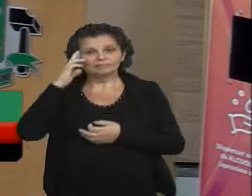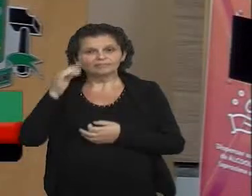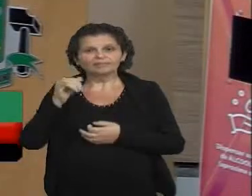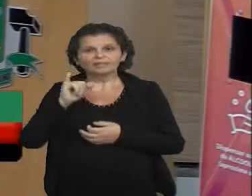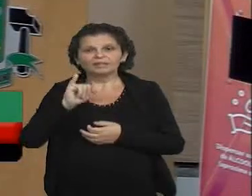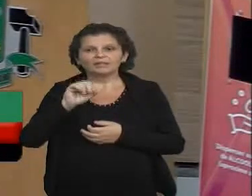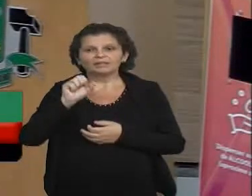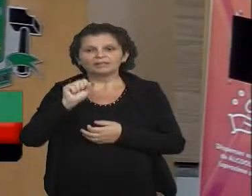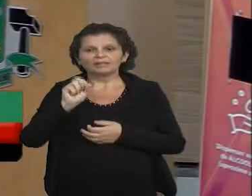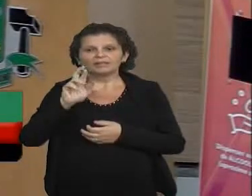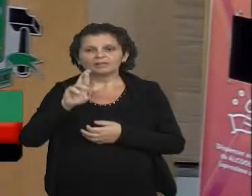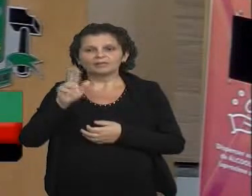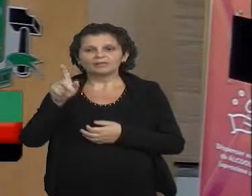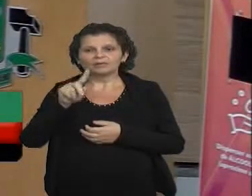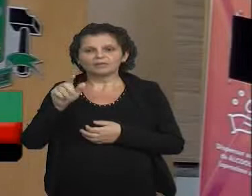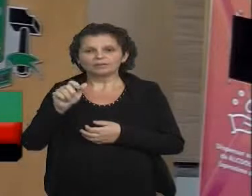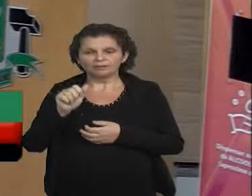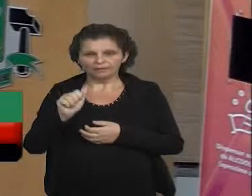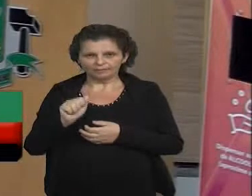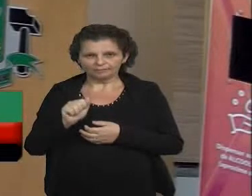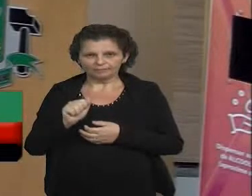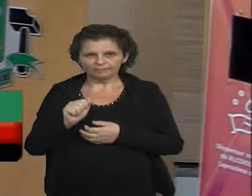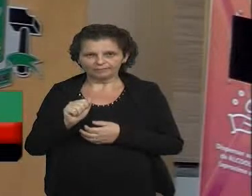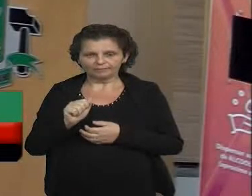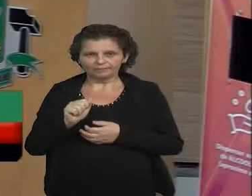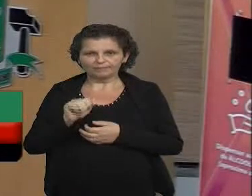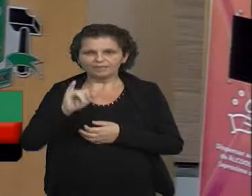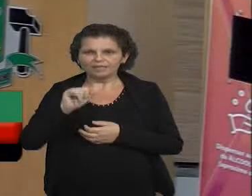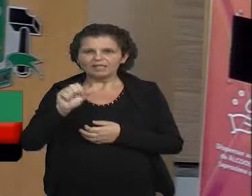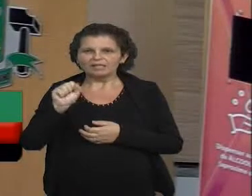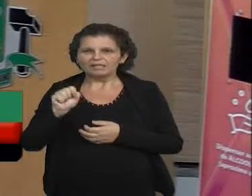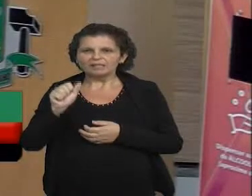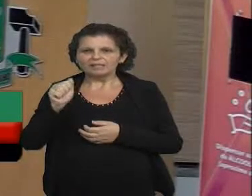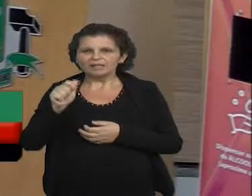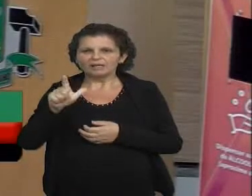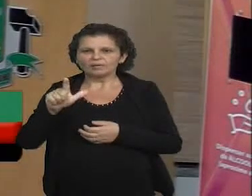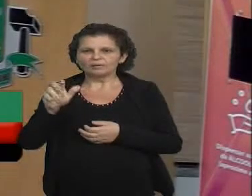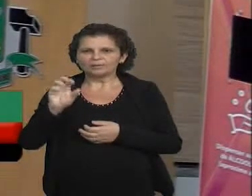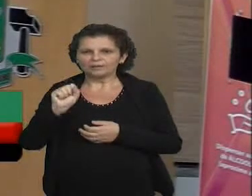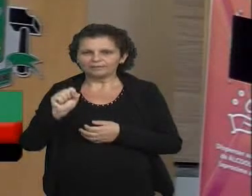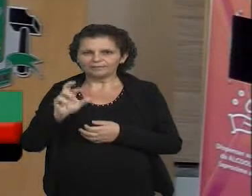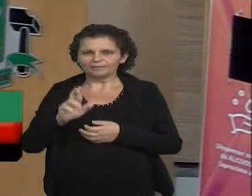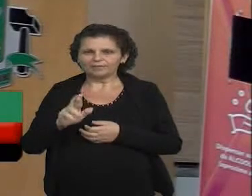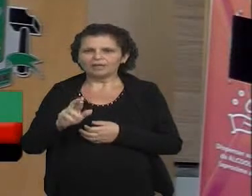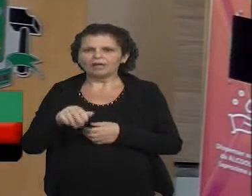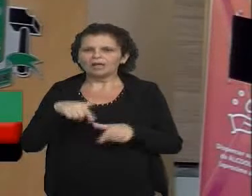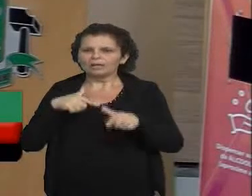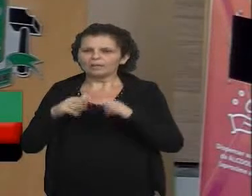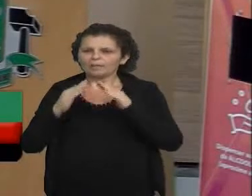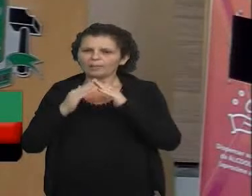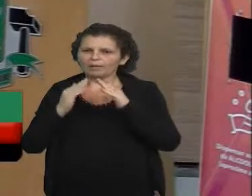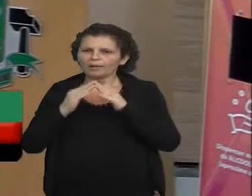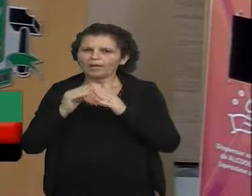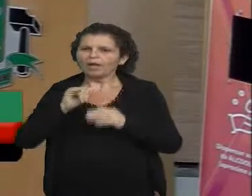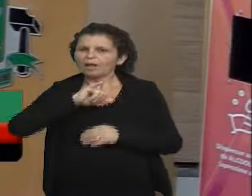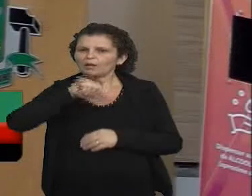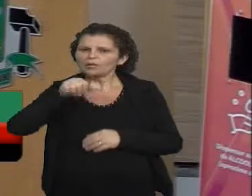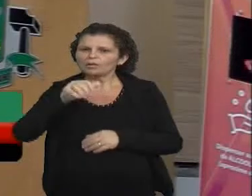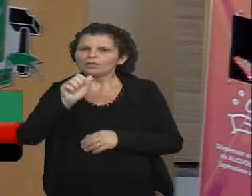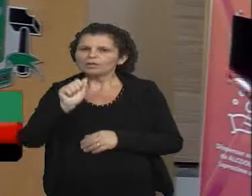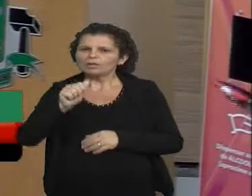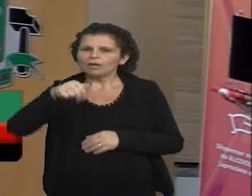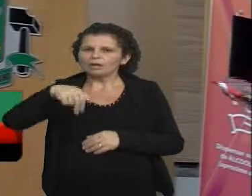Isaura, falar que eu conheço essa família, são moradores ali do Jaguaribe, tive a oportunidade